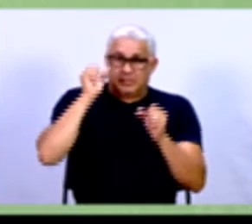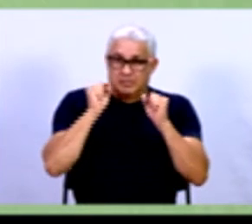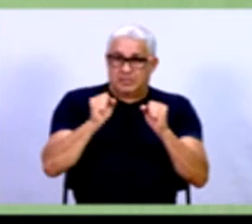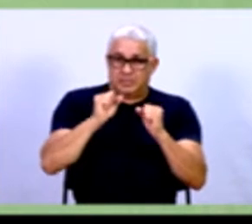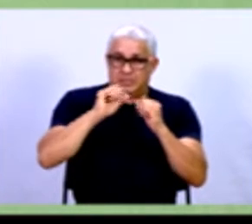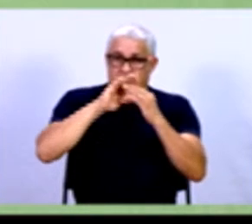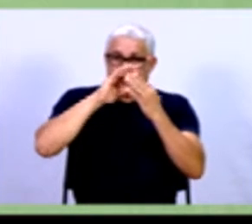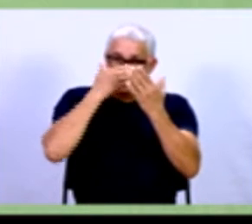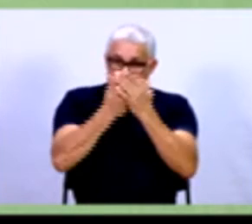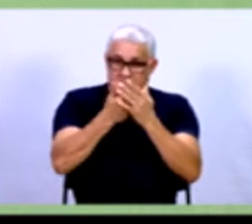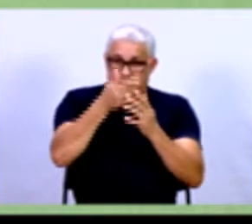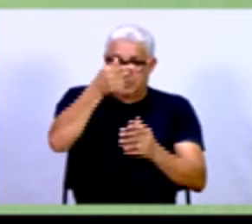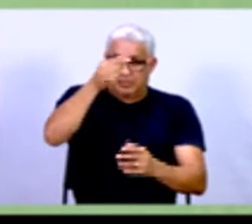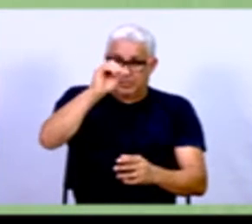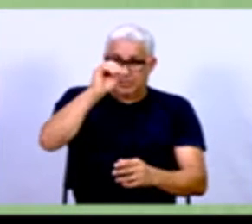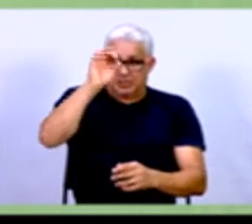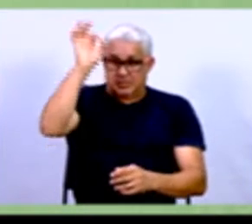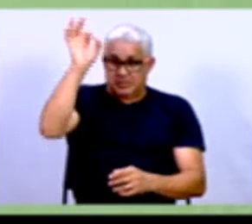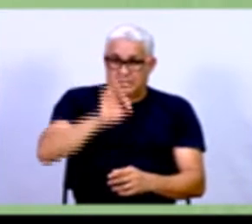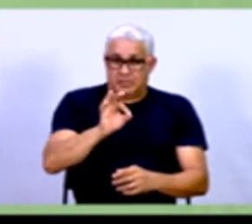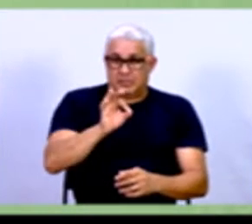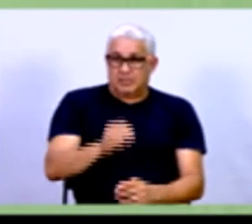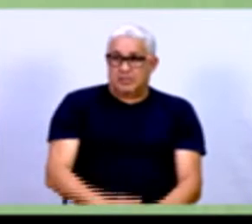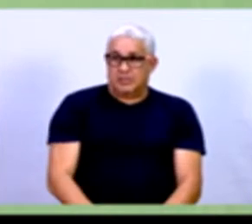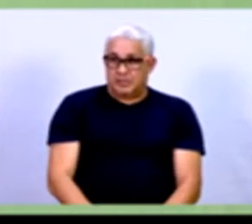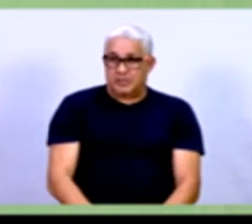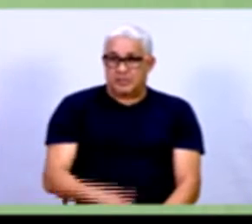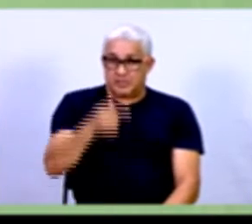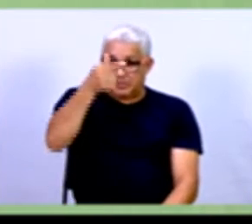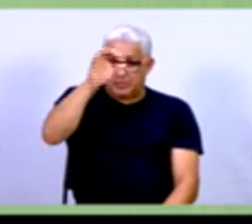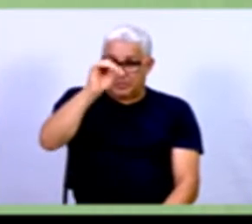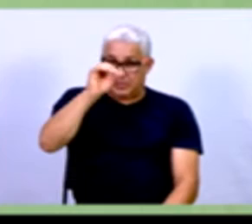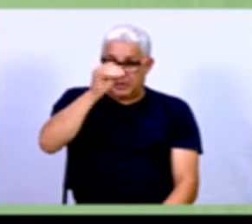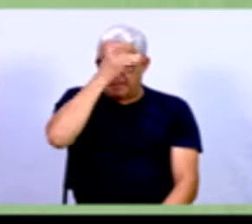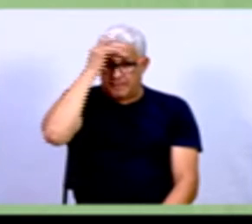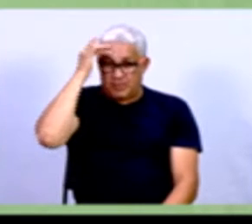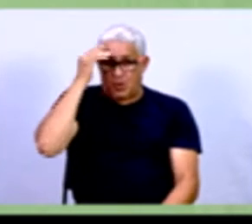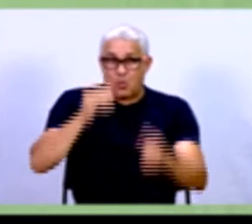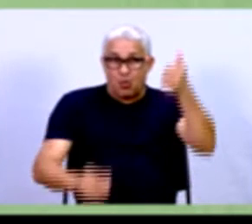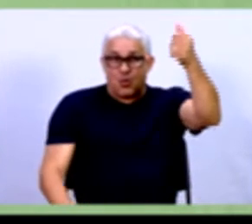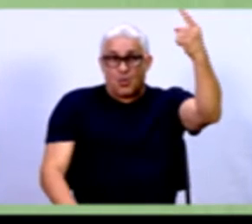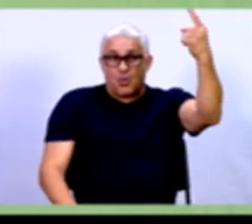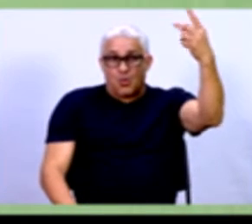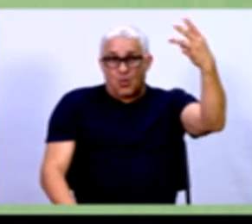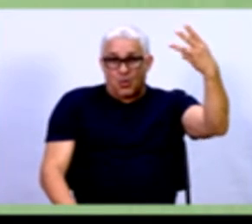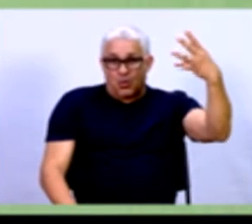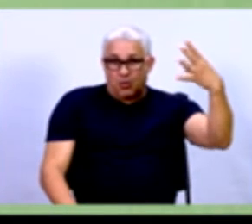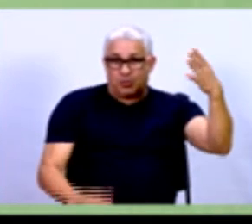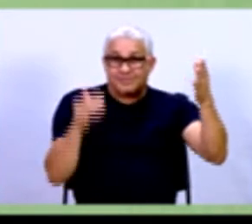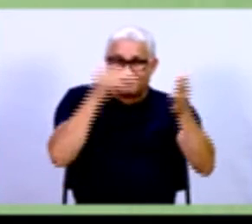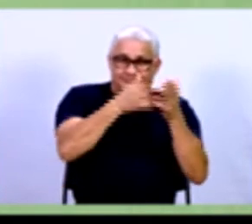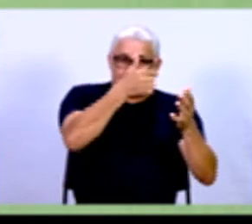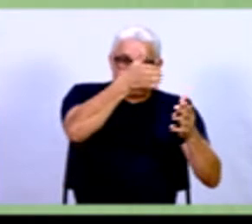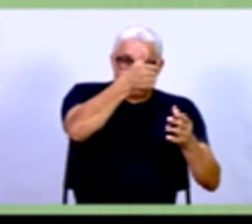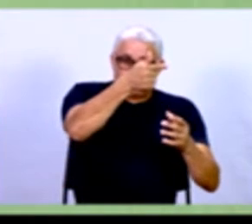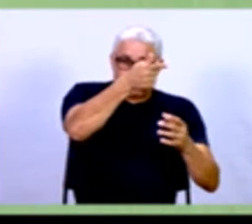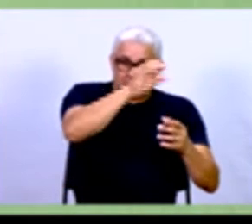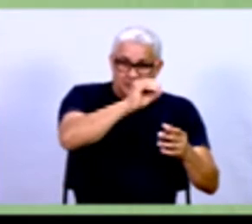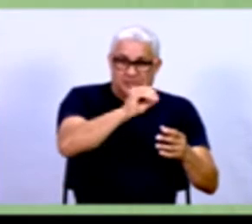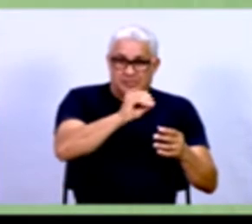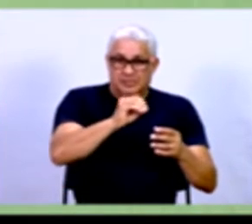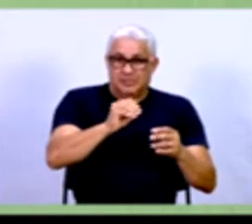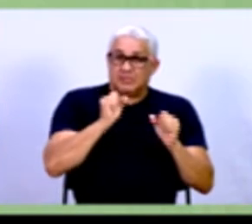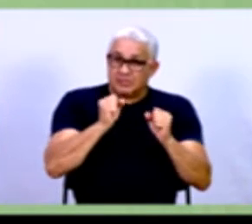forma. Enumere as 70 pessoas de 1 a 70. A gente pode utilizar um globo de bingo para